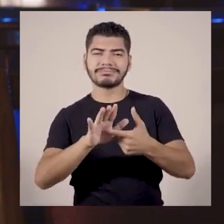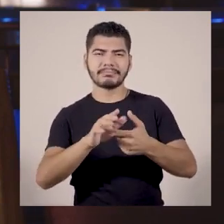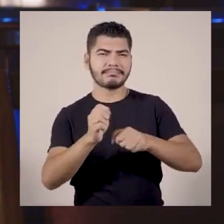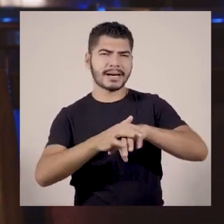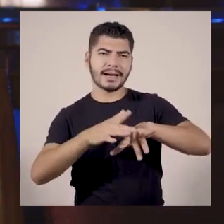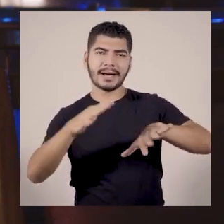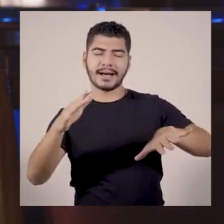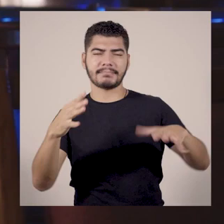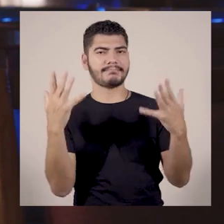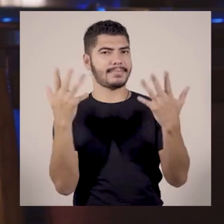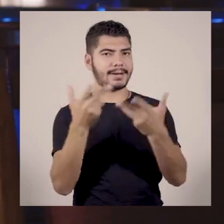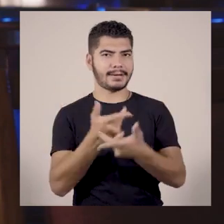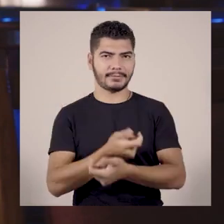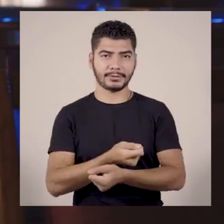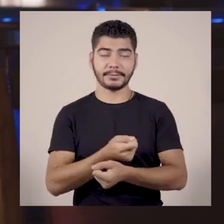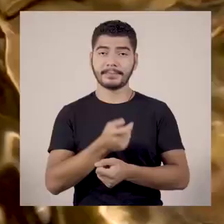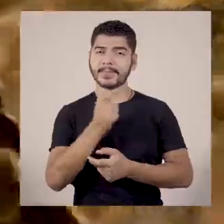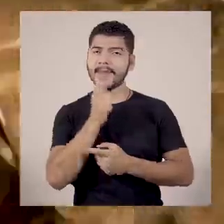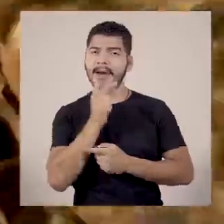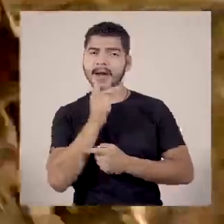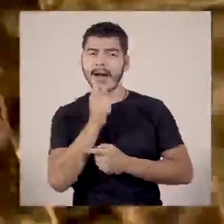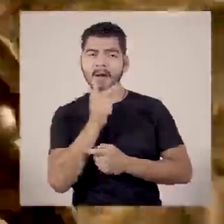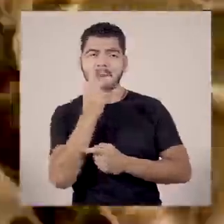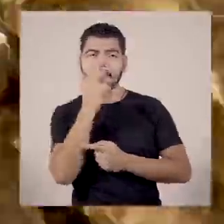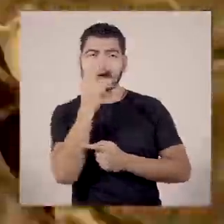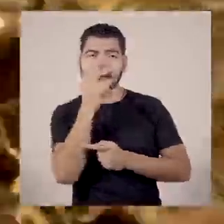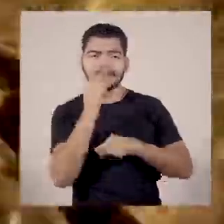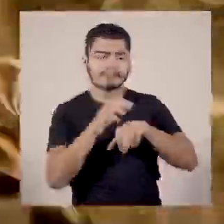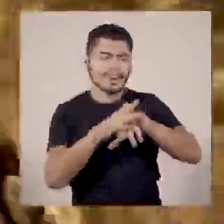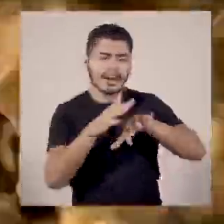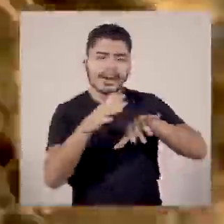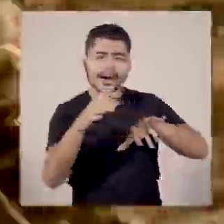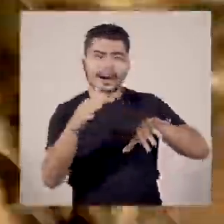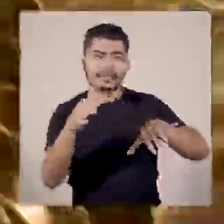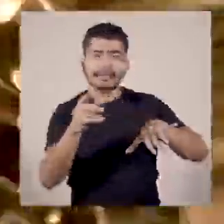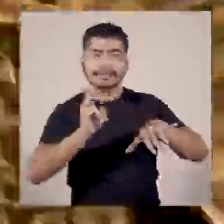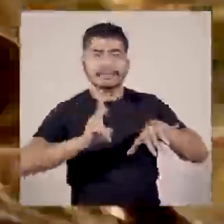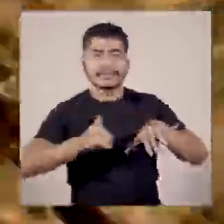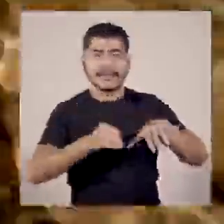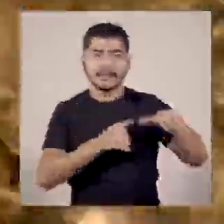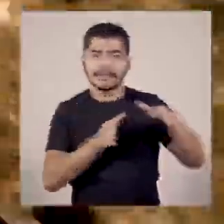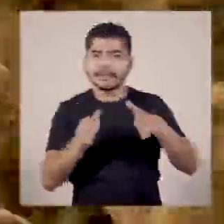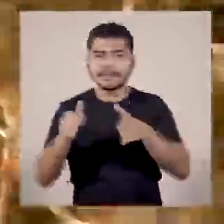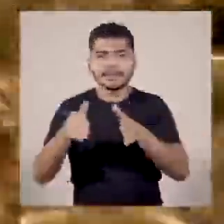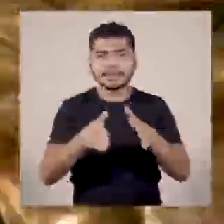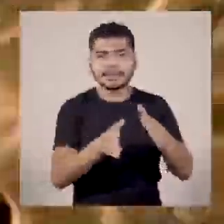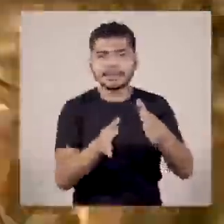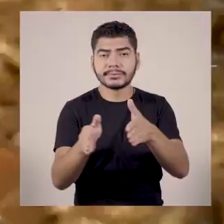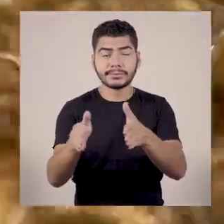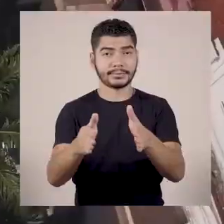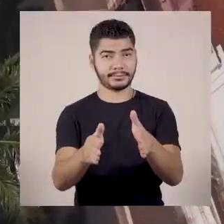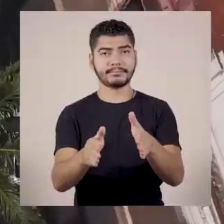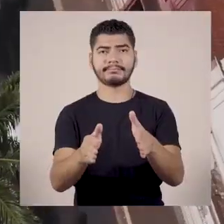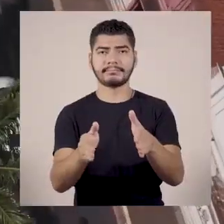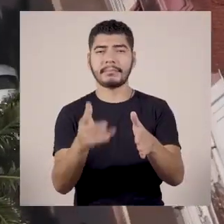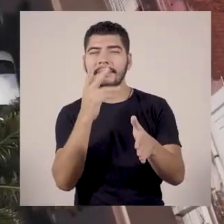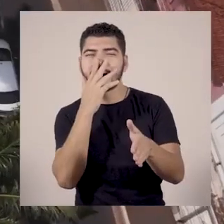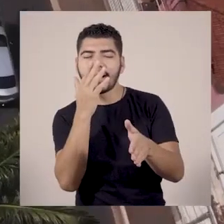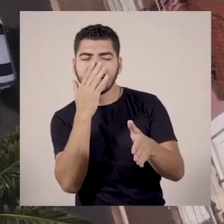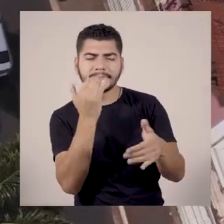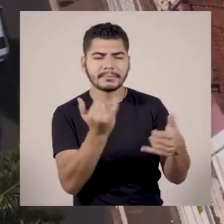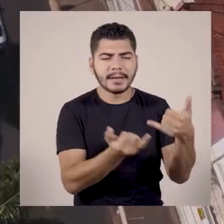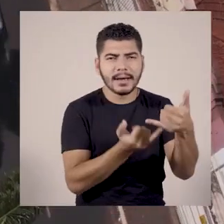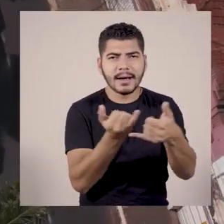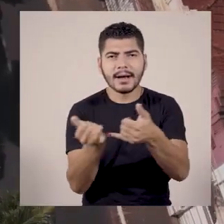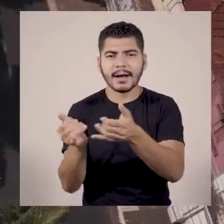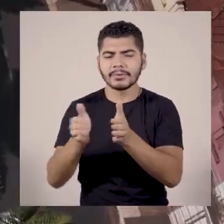muito maravilhoso ao rio. A água, como um cristal, sempre percorria as margens do rio,